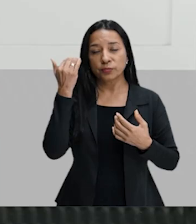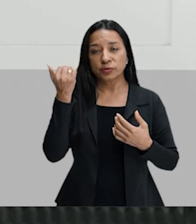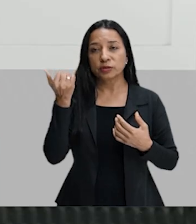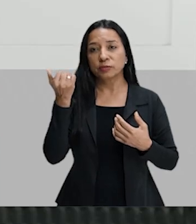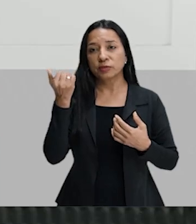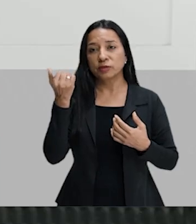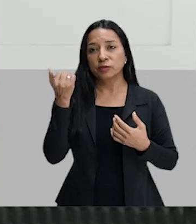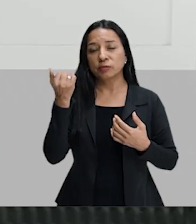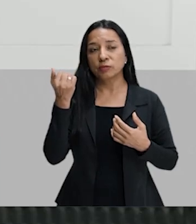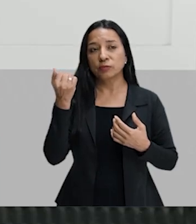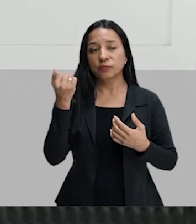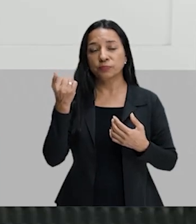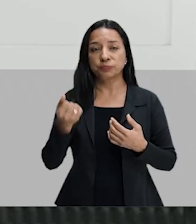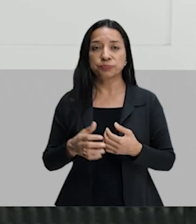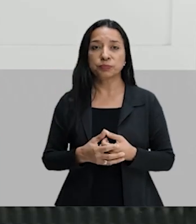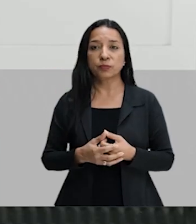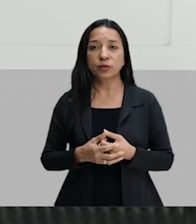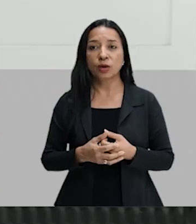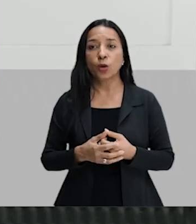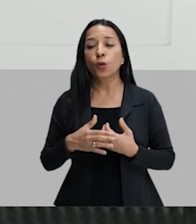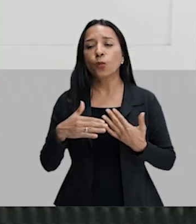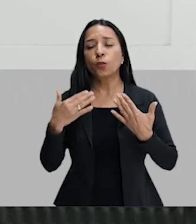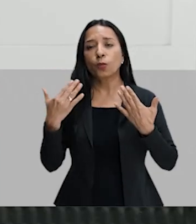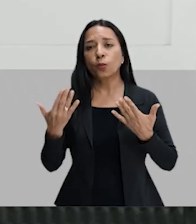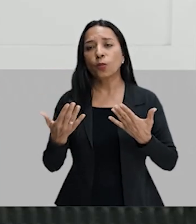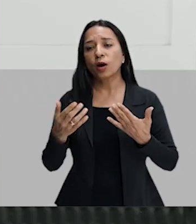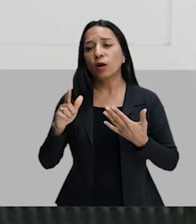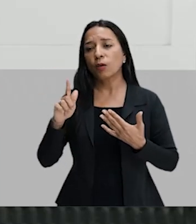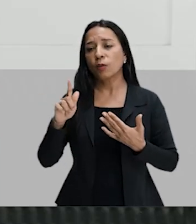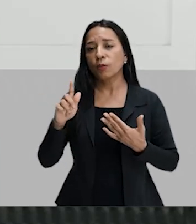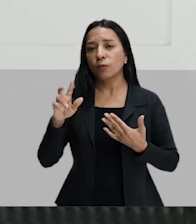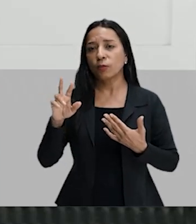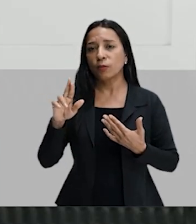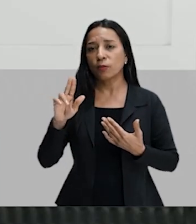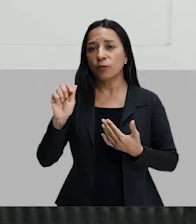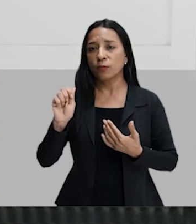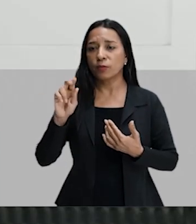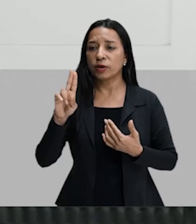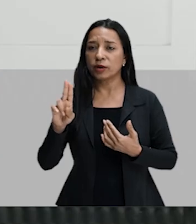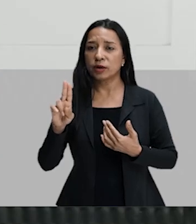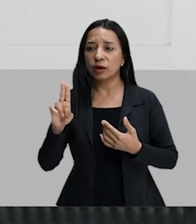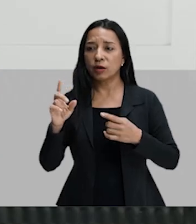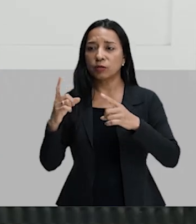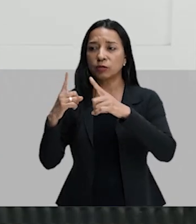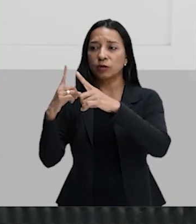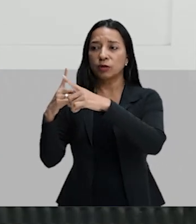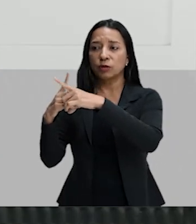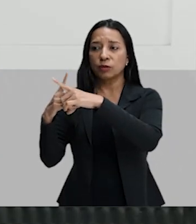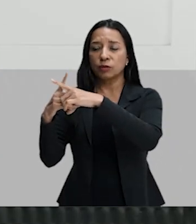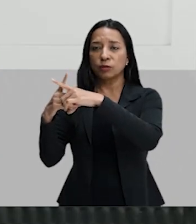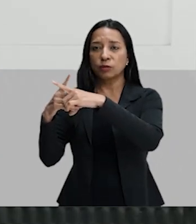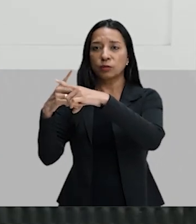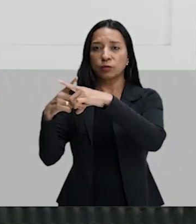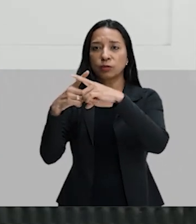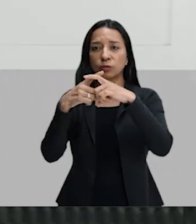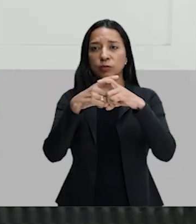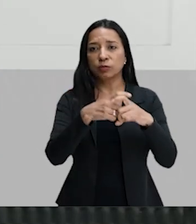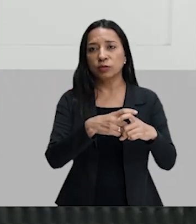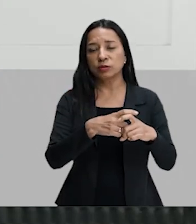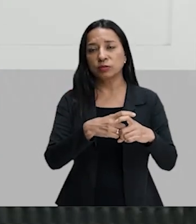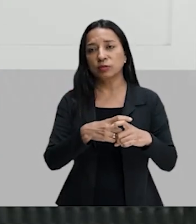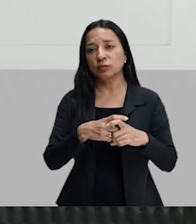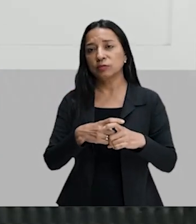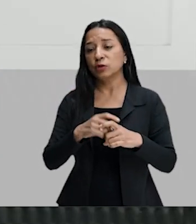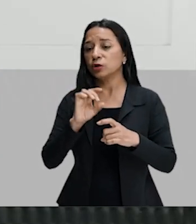eu definir, né, qual seria o grau do polinômio, basta eu ir para o maior expoente